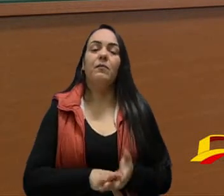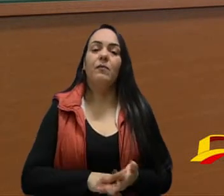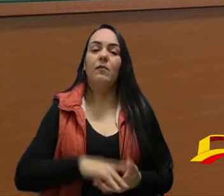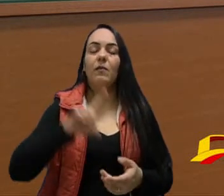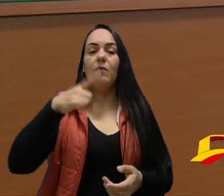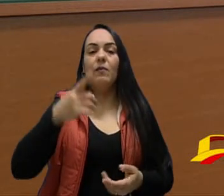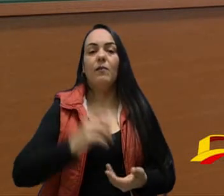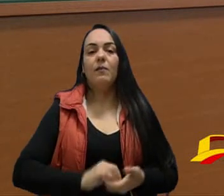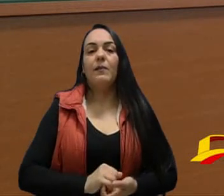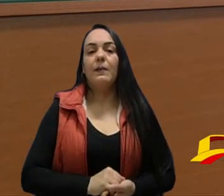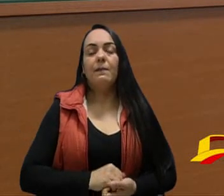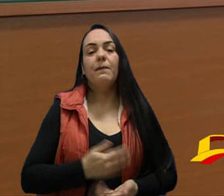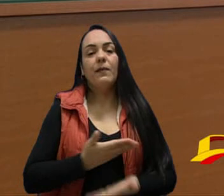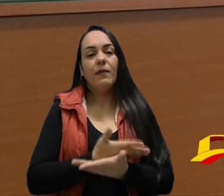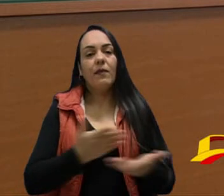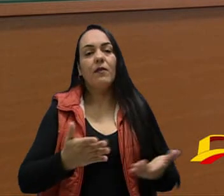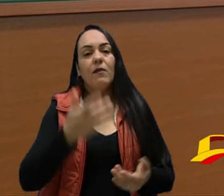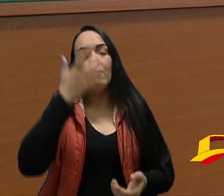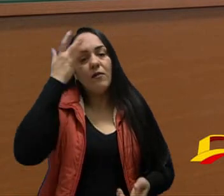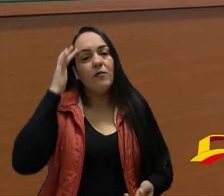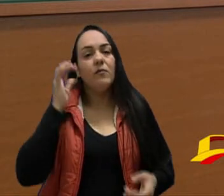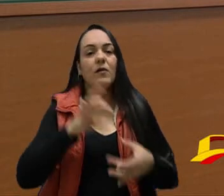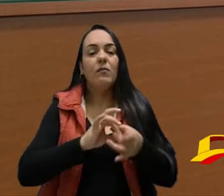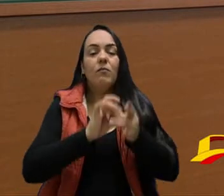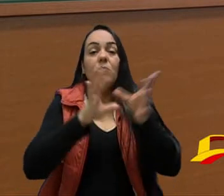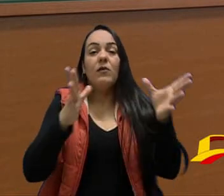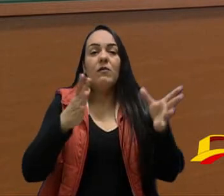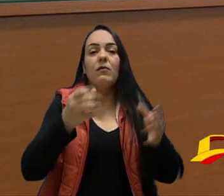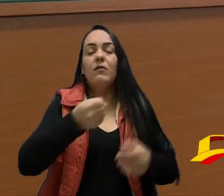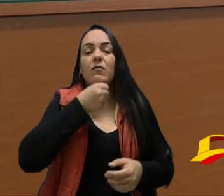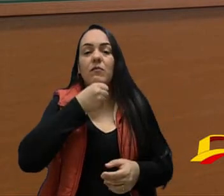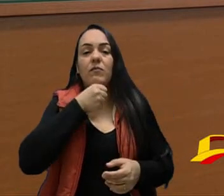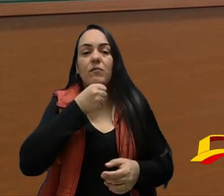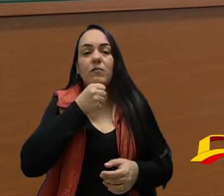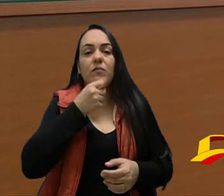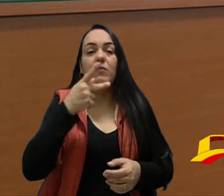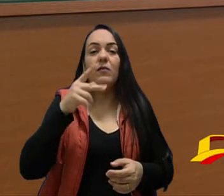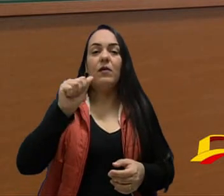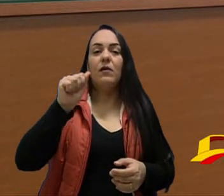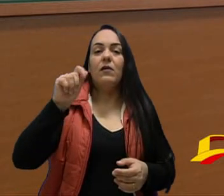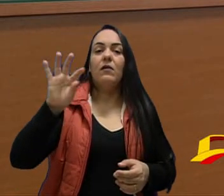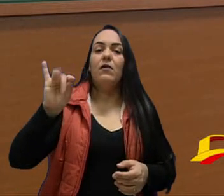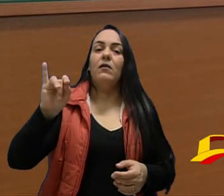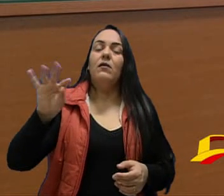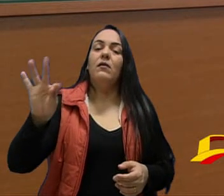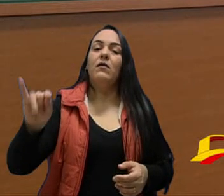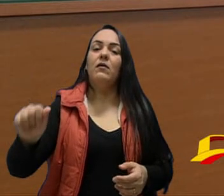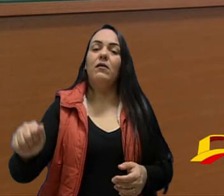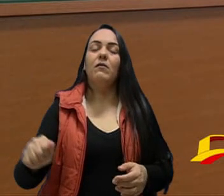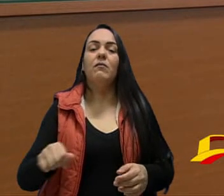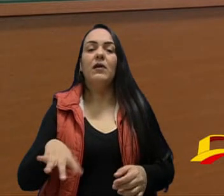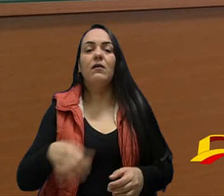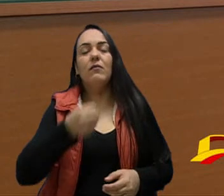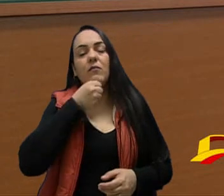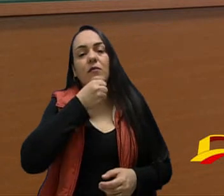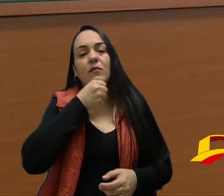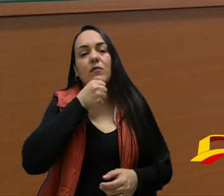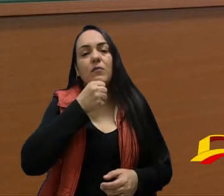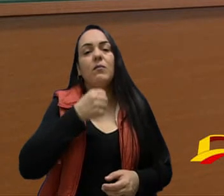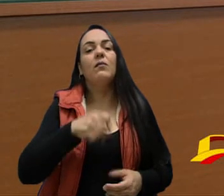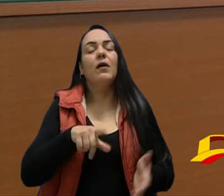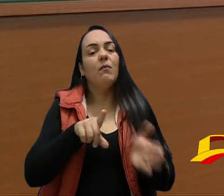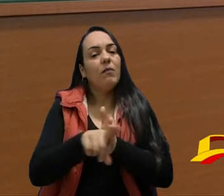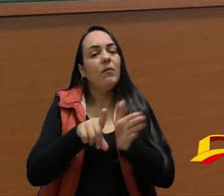eu penso que o pessoal se puder abrir o microfone kátia lá no externo para que eles não tenham que se deslocar tanto